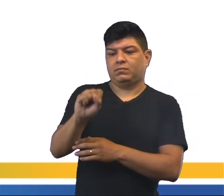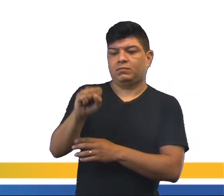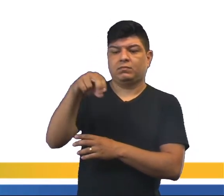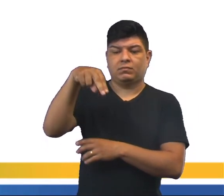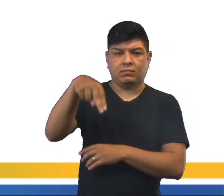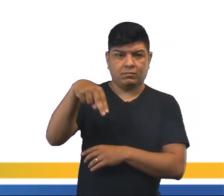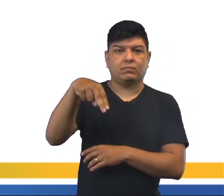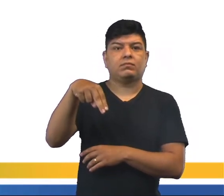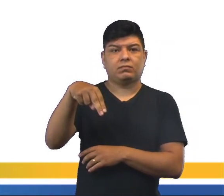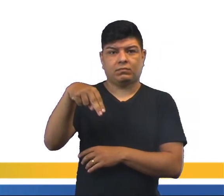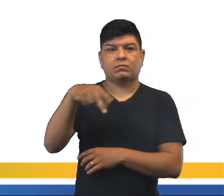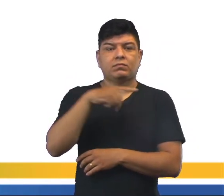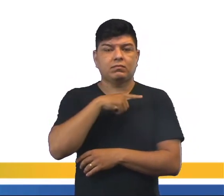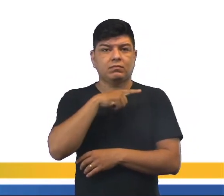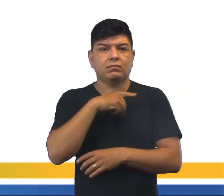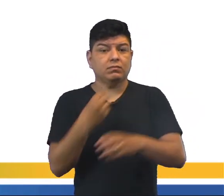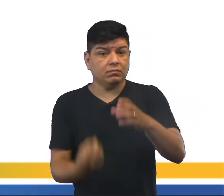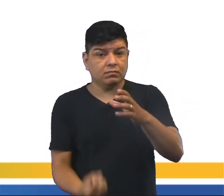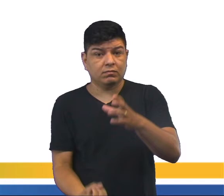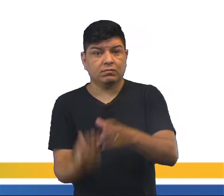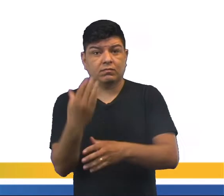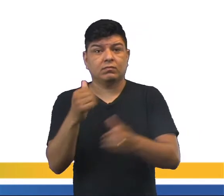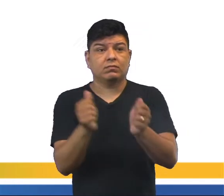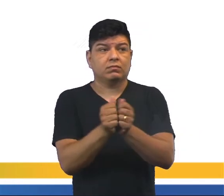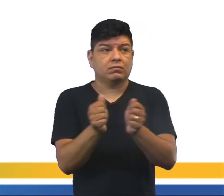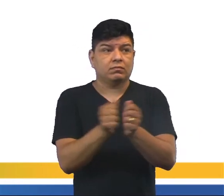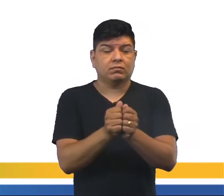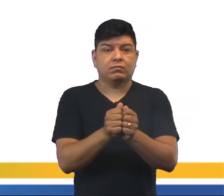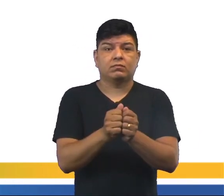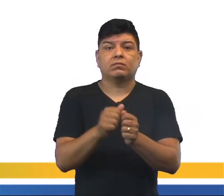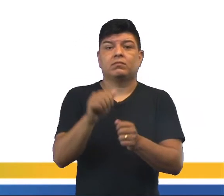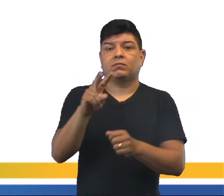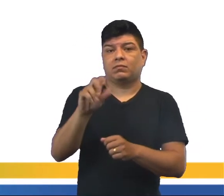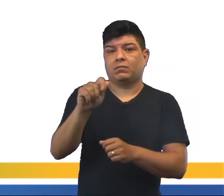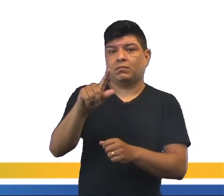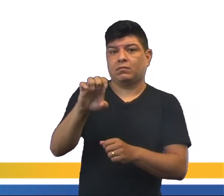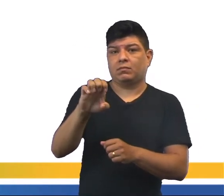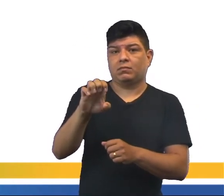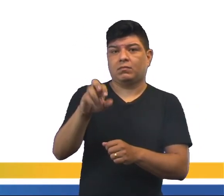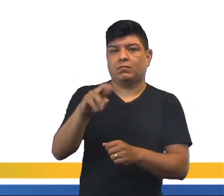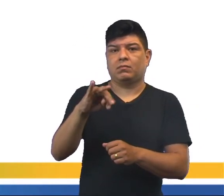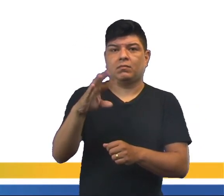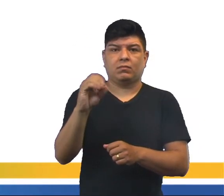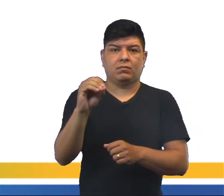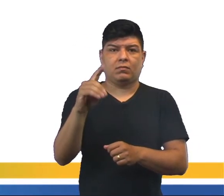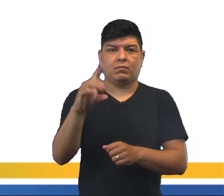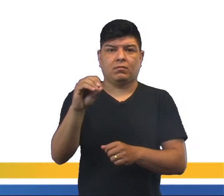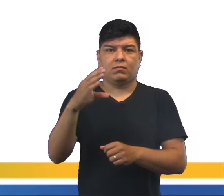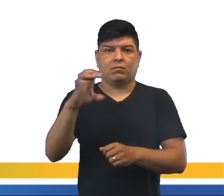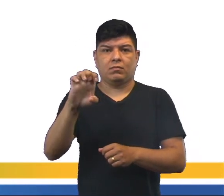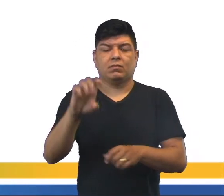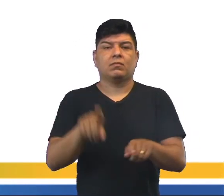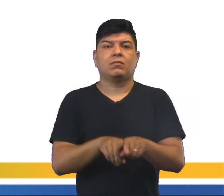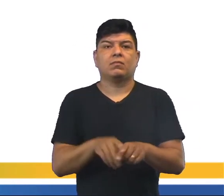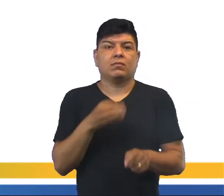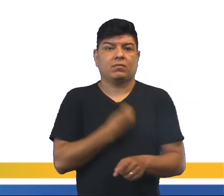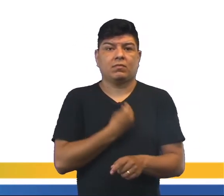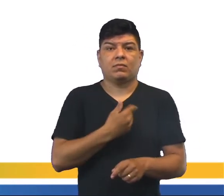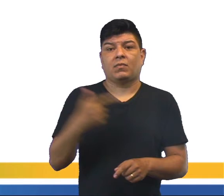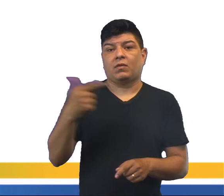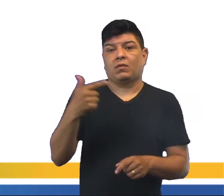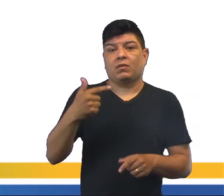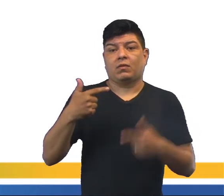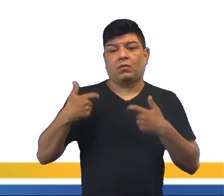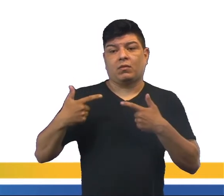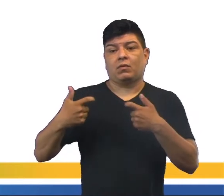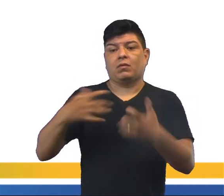Companhia Siderúrgica Nacional, né, e a Companhia Vale do Rio Doce. A participação do Brasil na Segunda Guerra